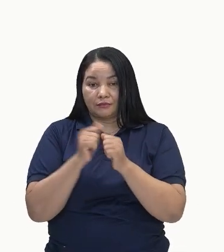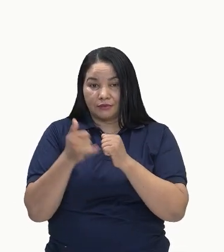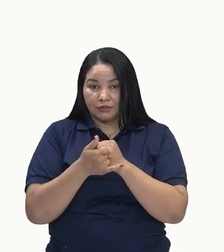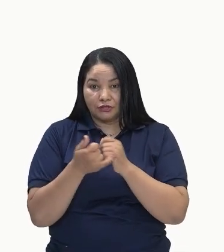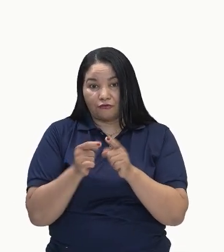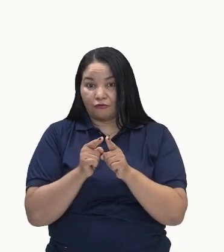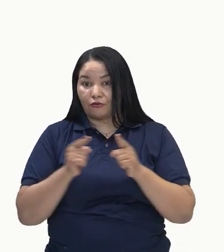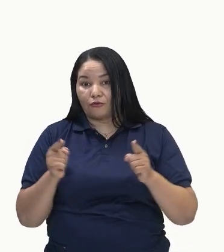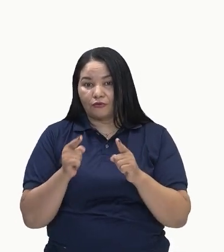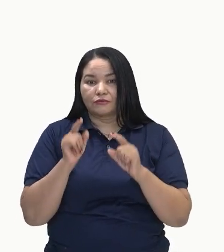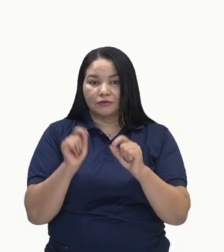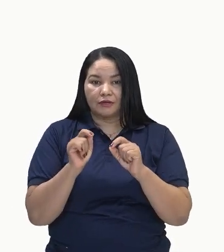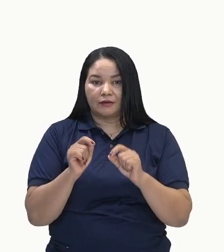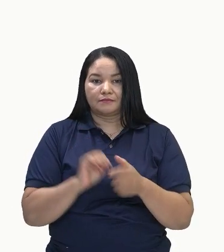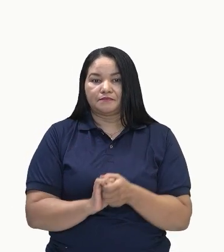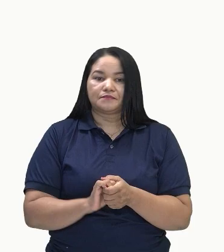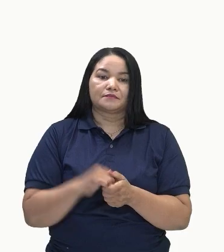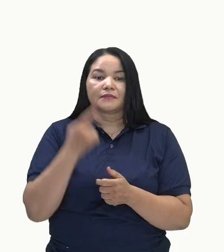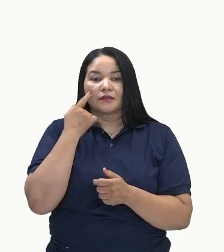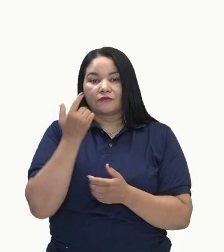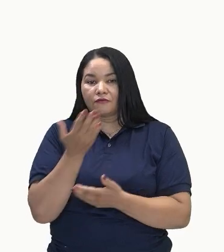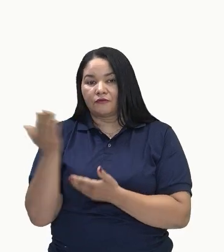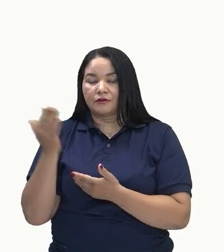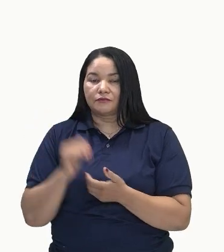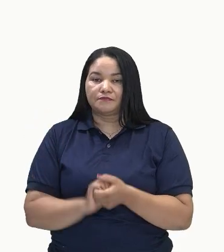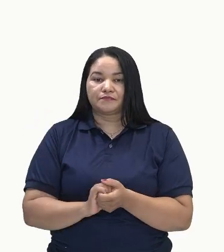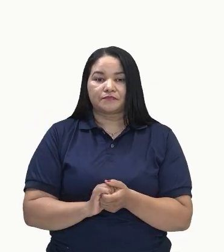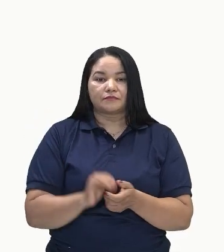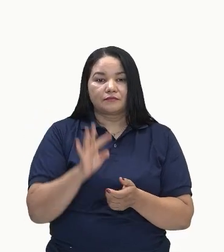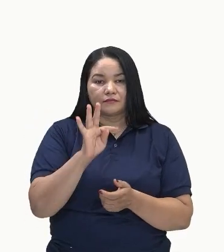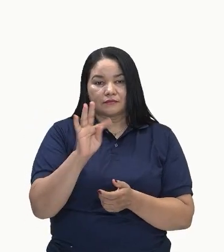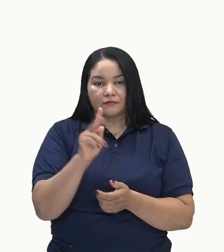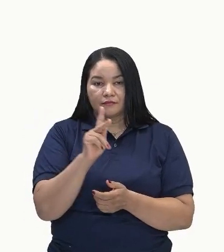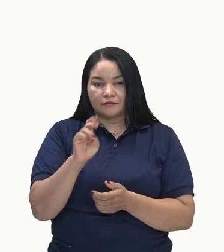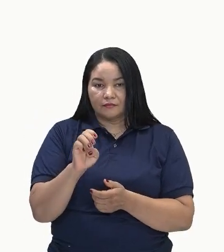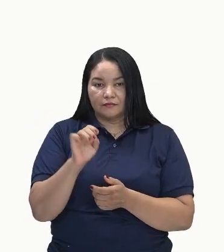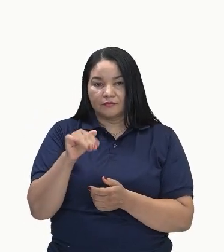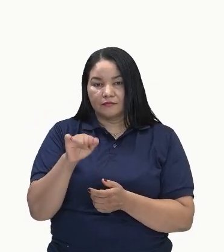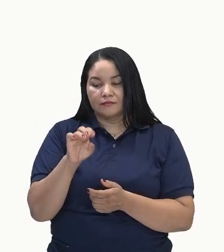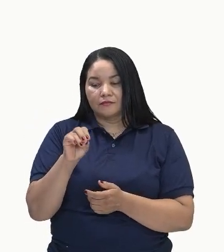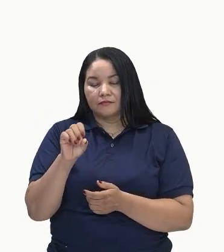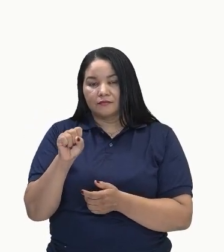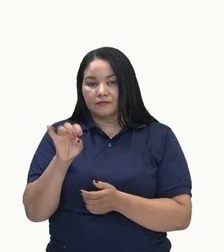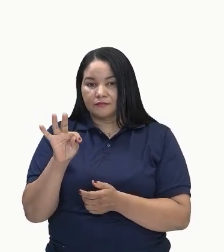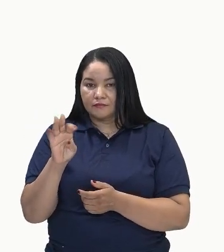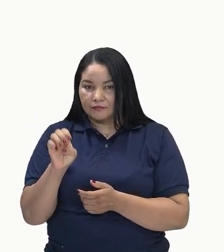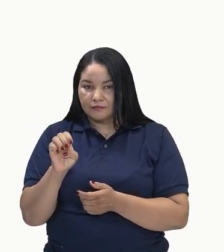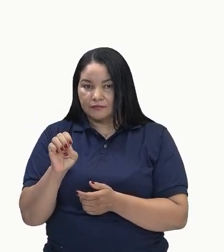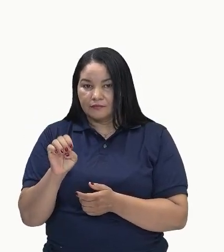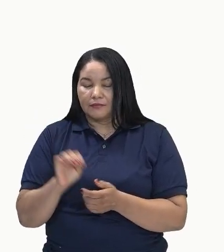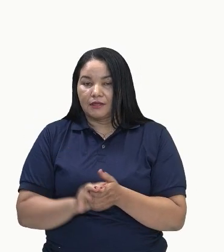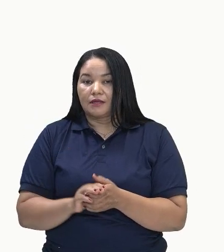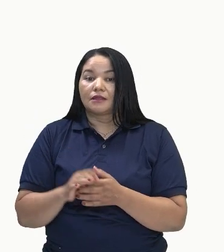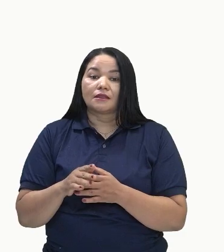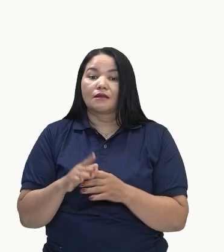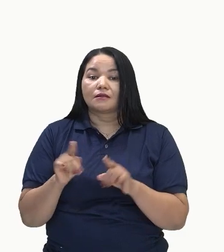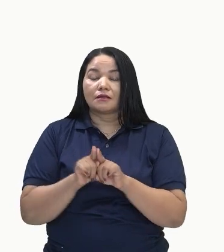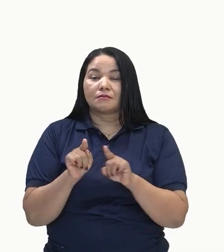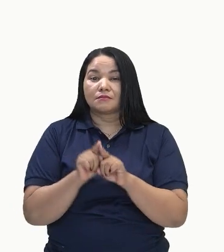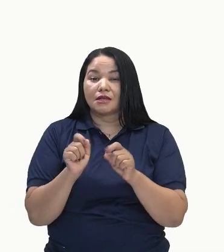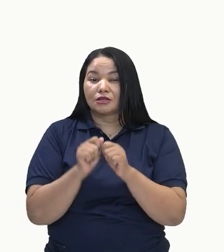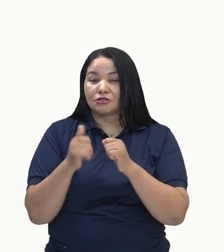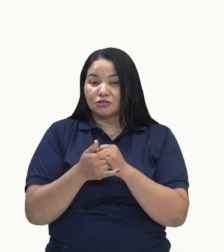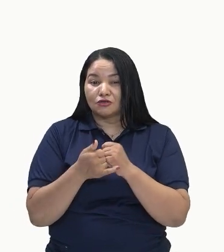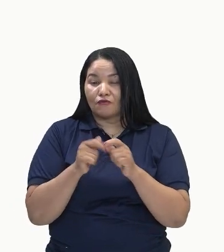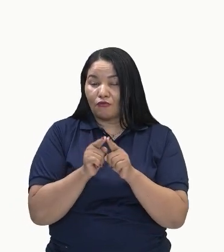longos the most mais o adjetivo, tá? Então, essa é a mudança. O adjetivo fica igual, adjetivos longos,